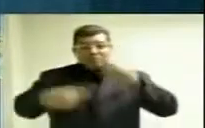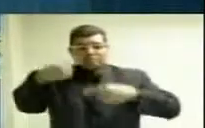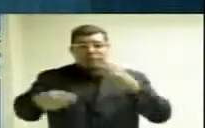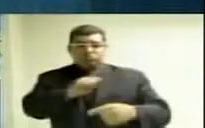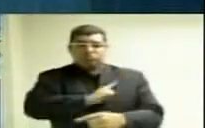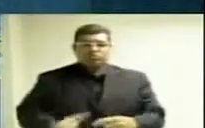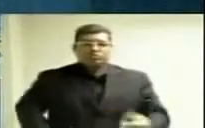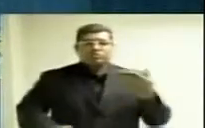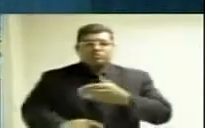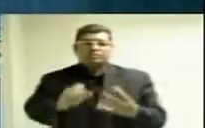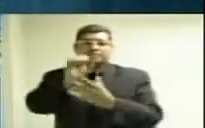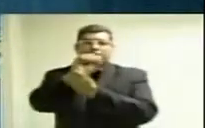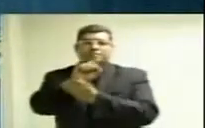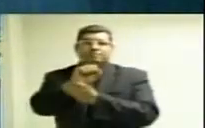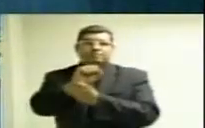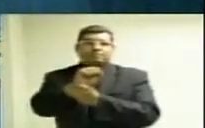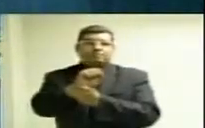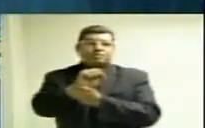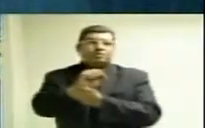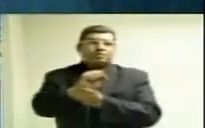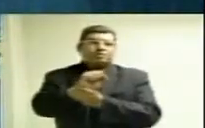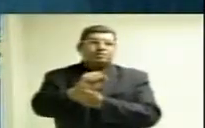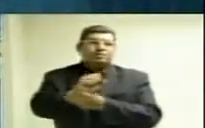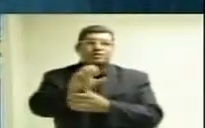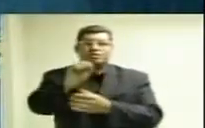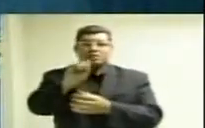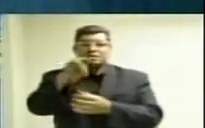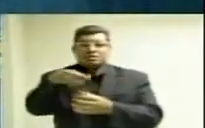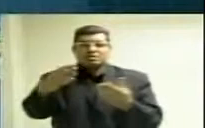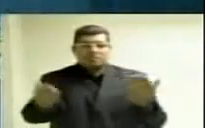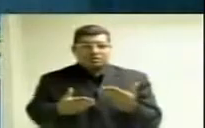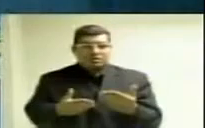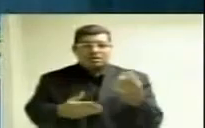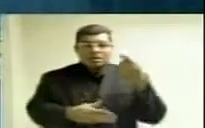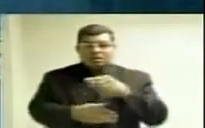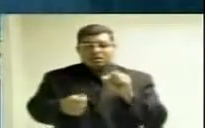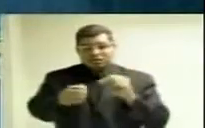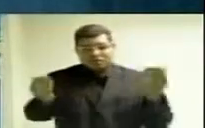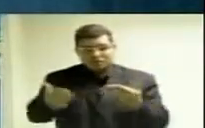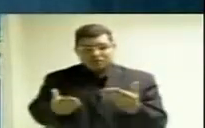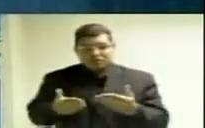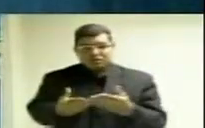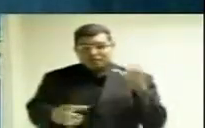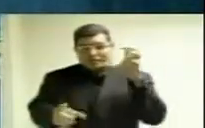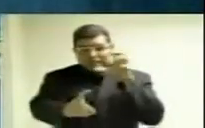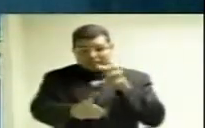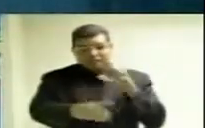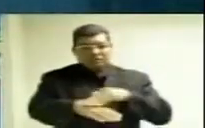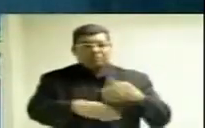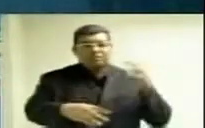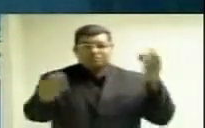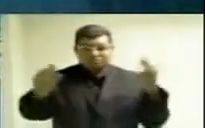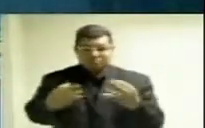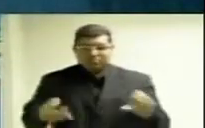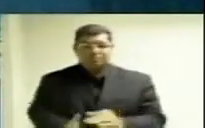governo do Estado para a segurança pública, para o sistema carcerário, ele seja enfrentado com a mais